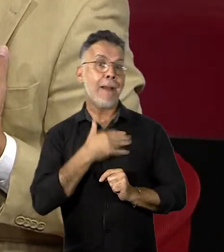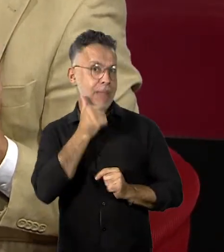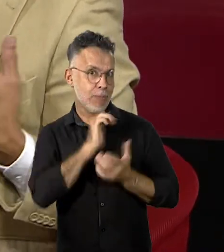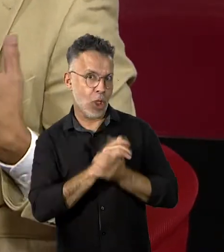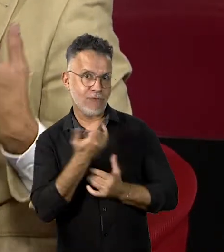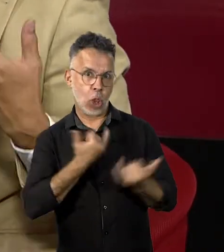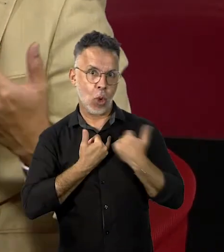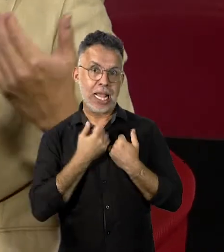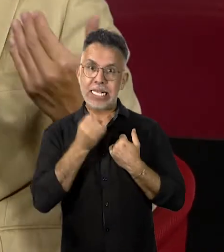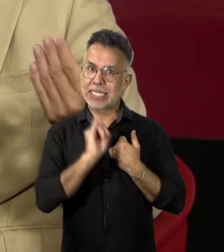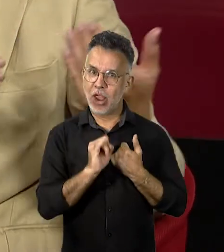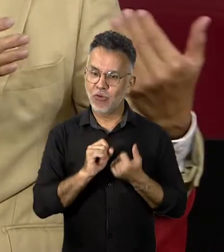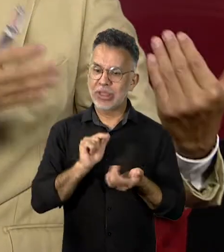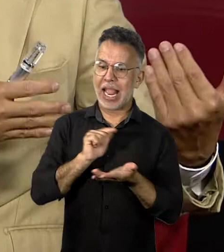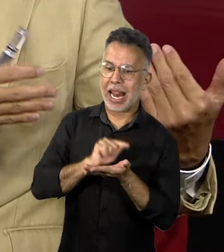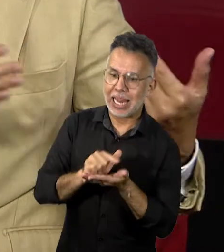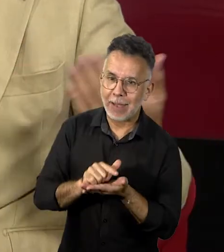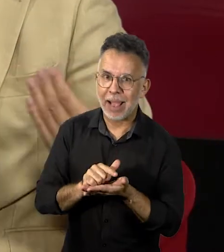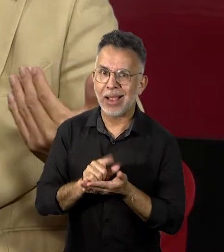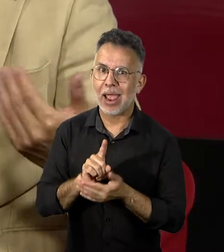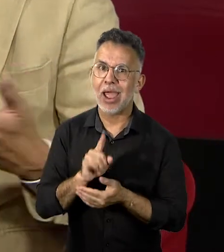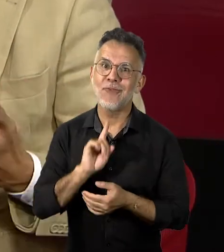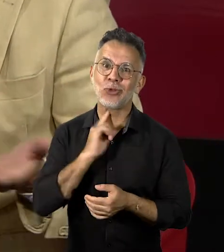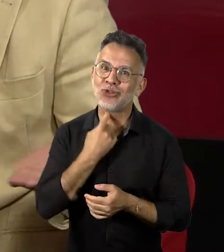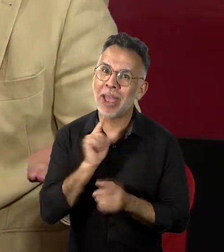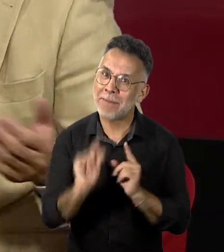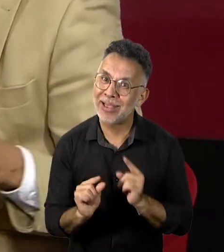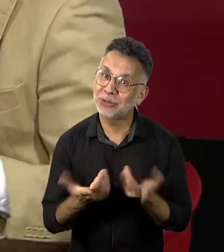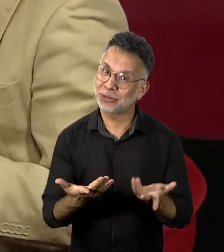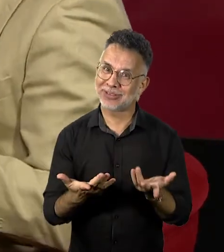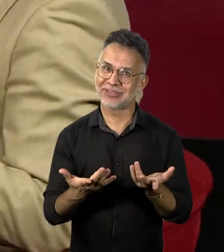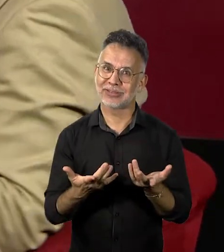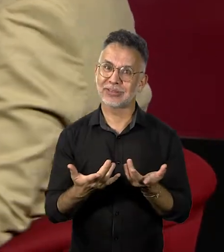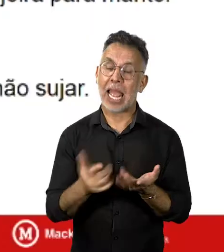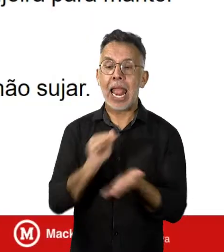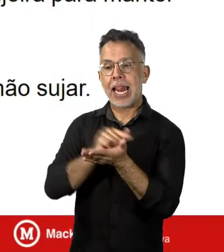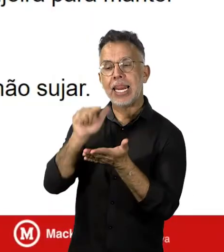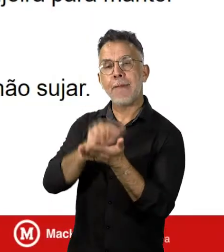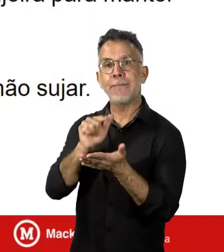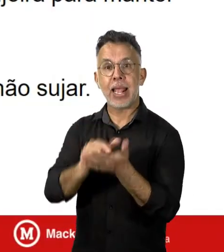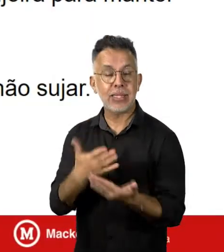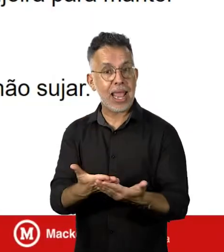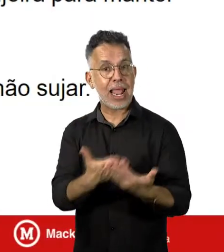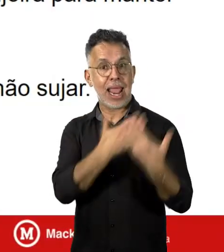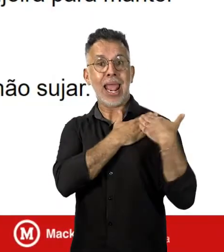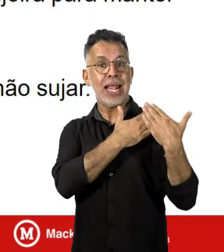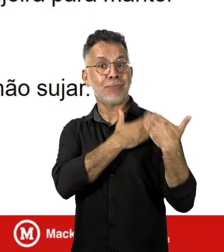com certeza, se eu vou ter que limpar, eu vou sujar menos. E limpeza é